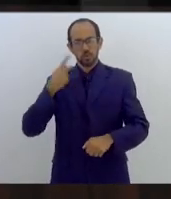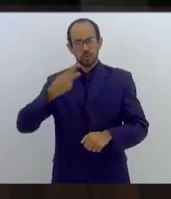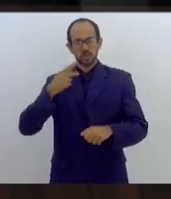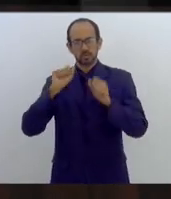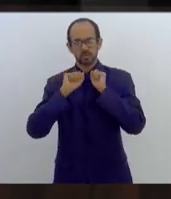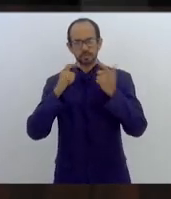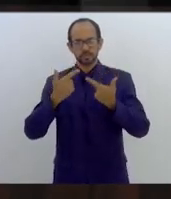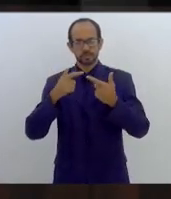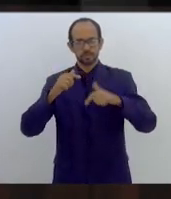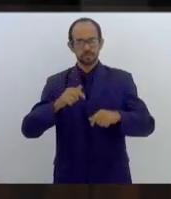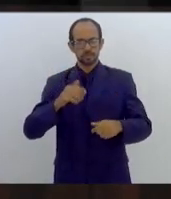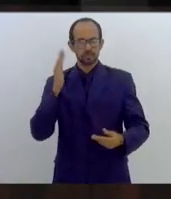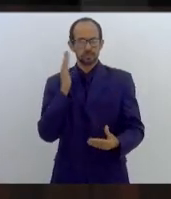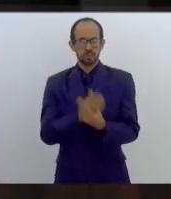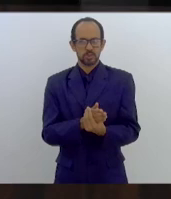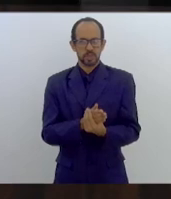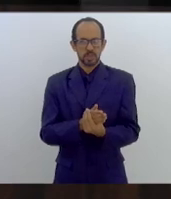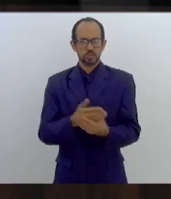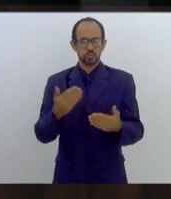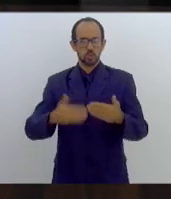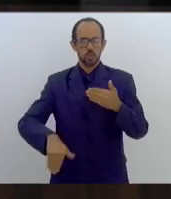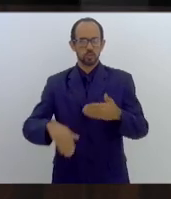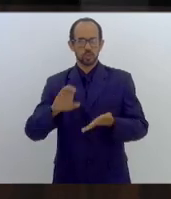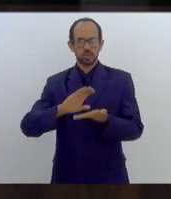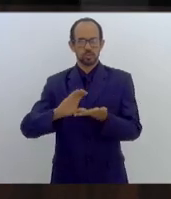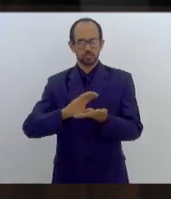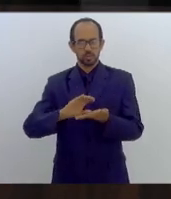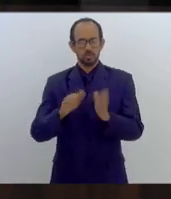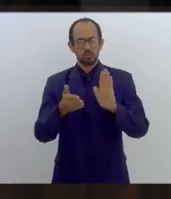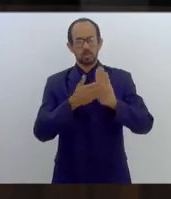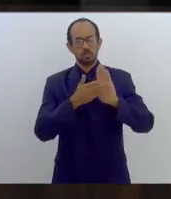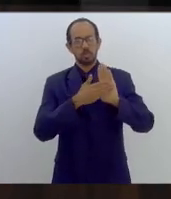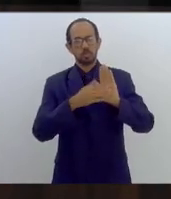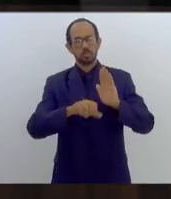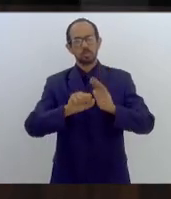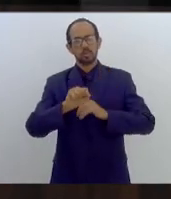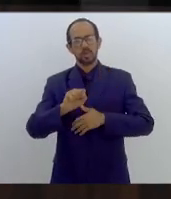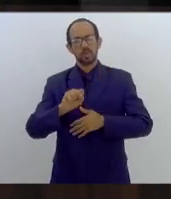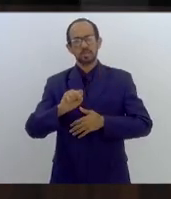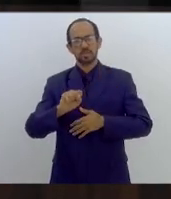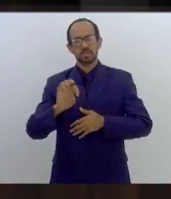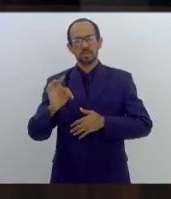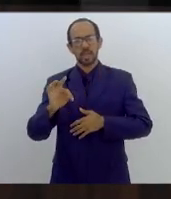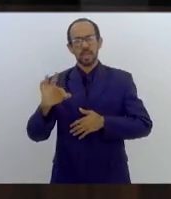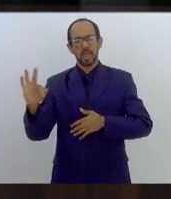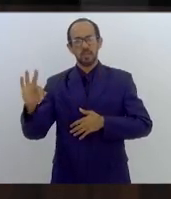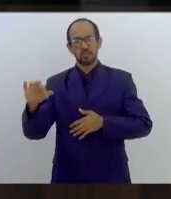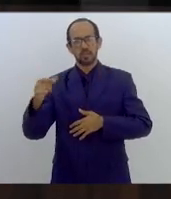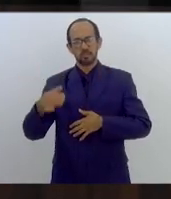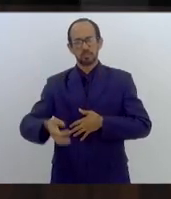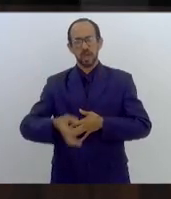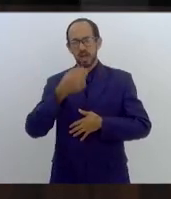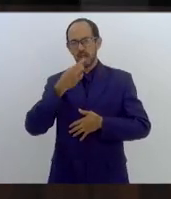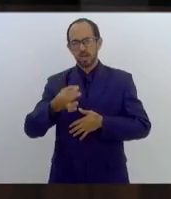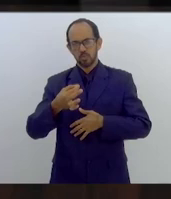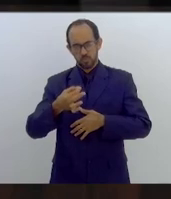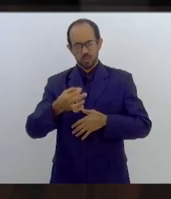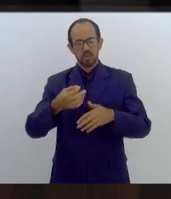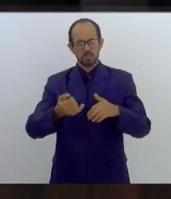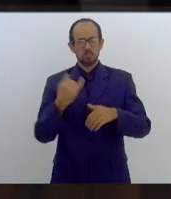de ações diretas de inconstitucionalidades propostas pelo Supremo Tribunal Federal para arguir importantes